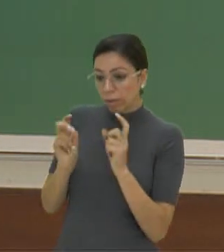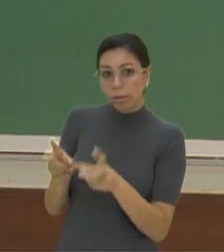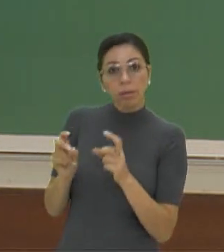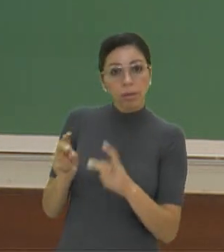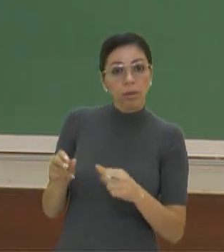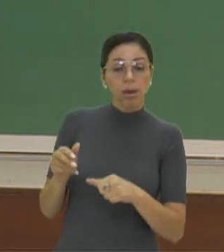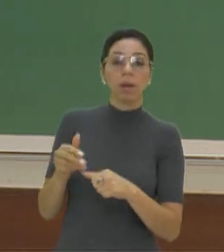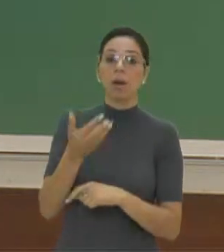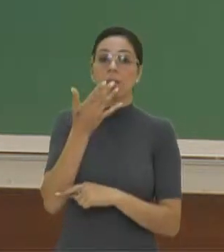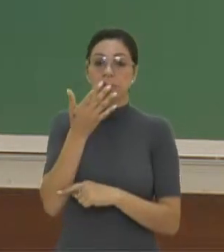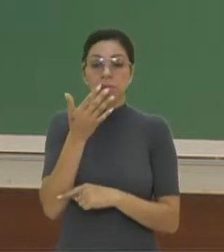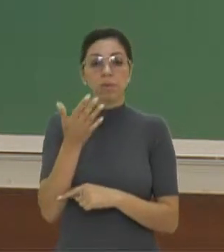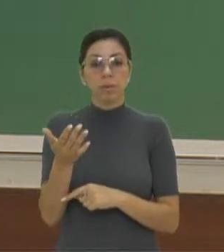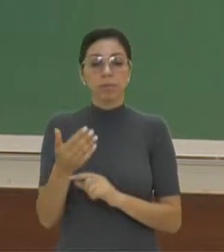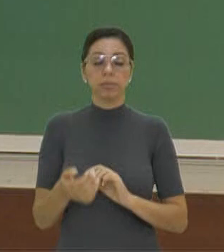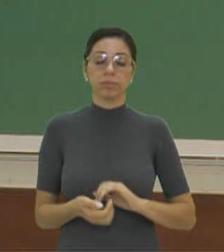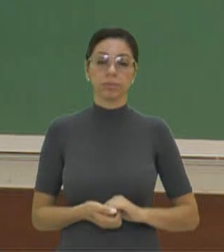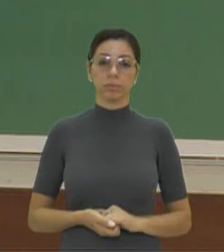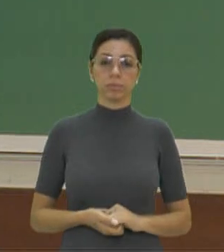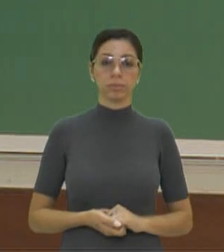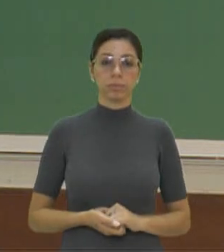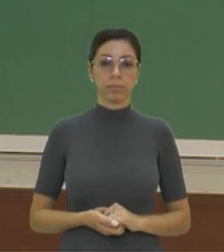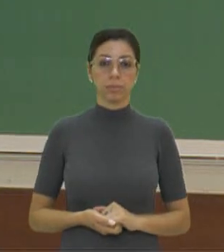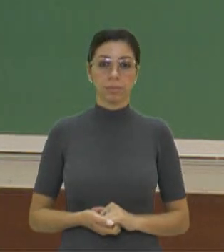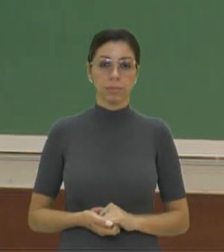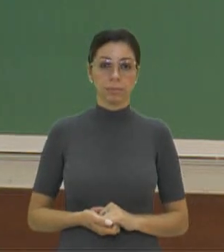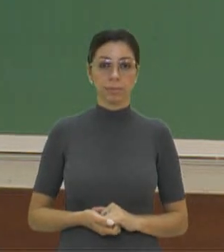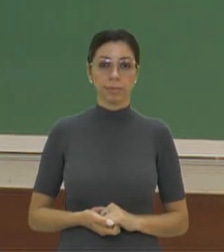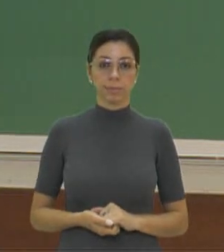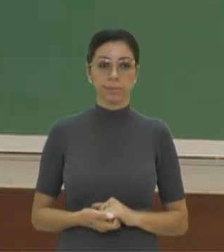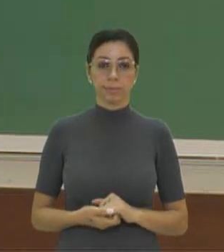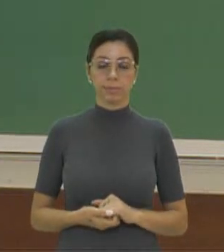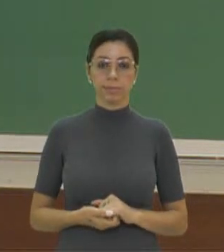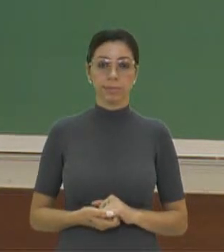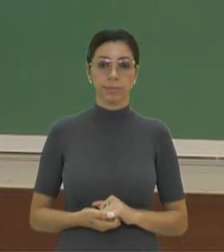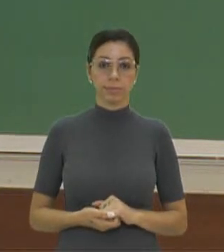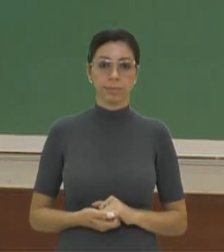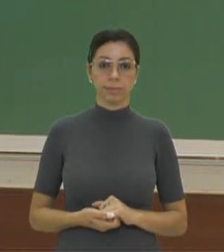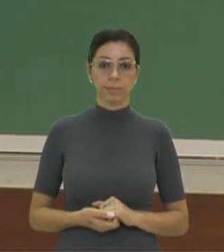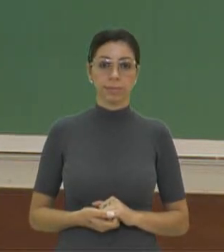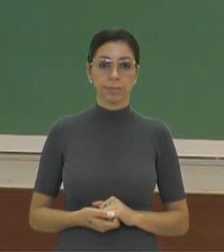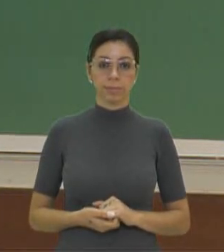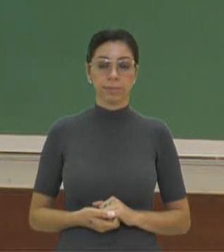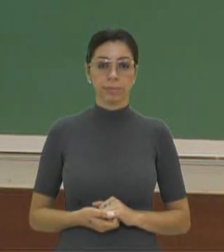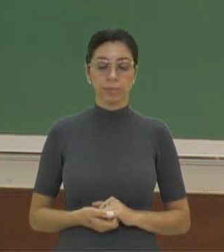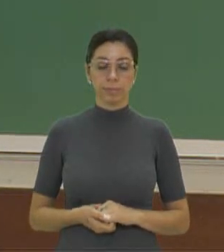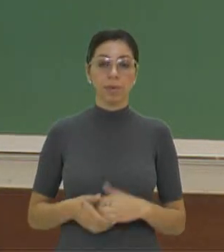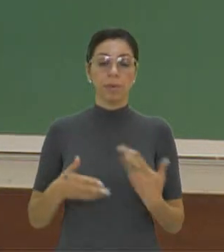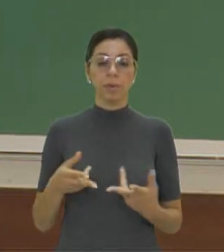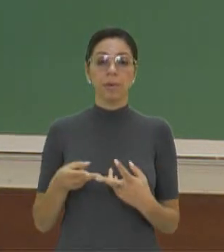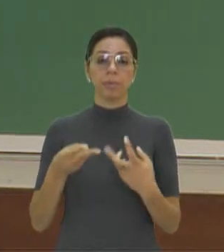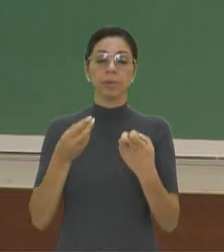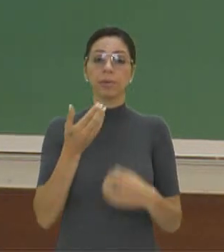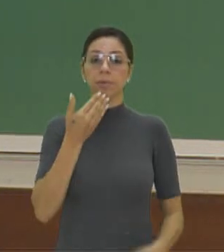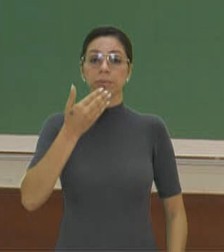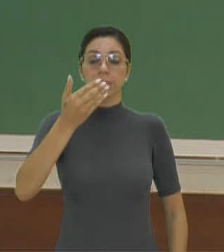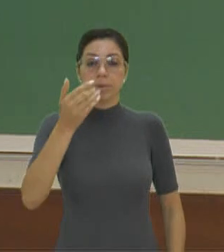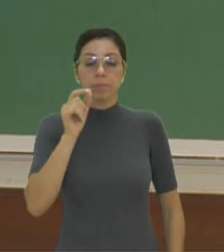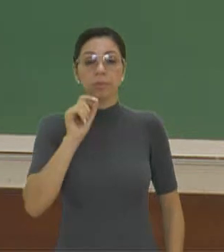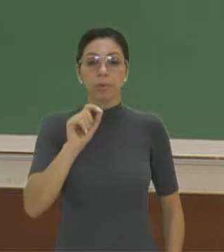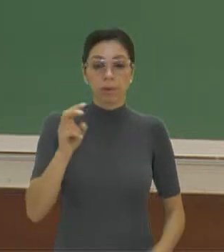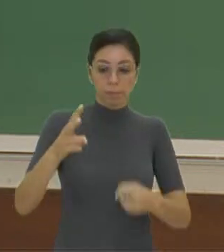nós temos, make, realize, patent, happen e open. Observem que nós pedimos ele no